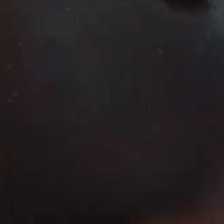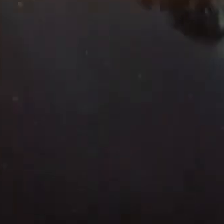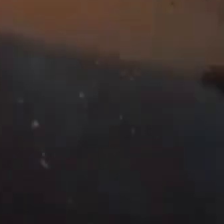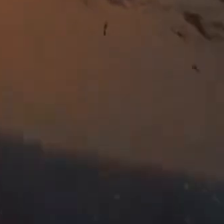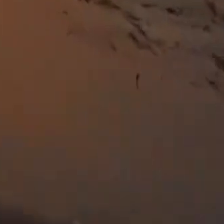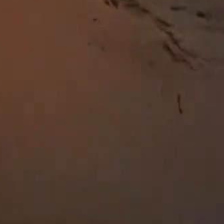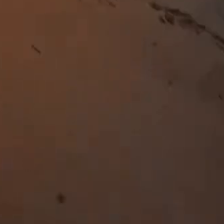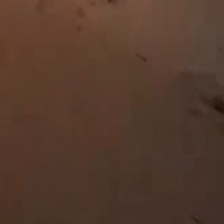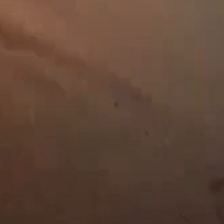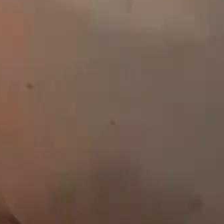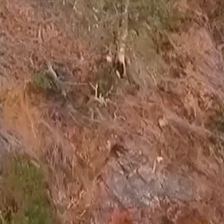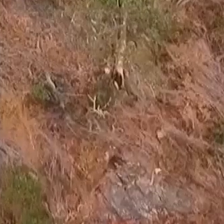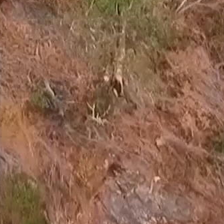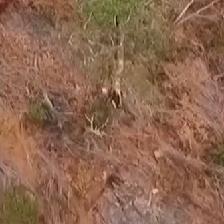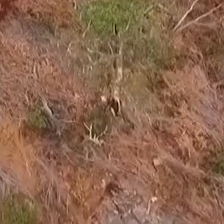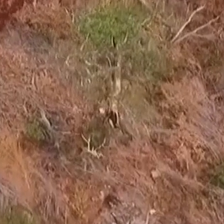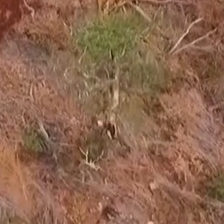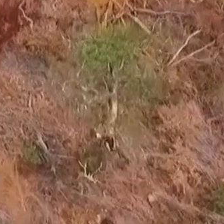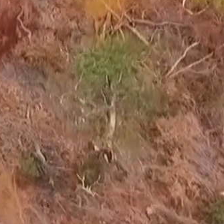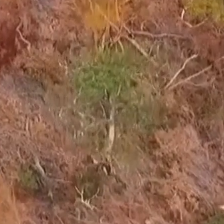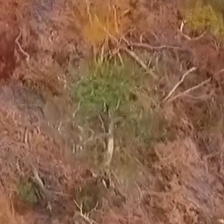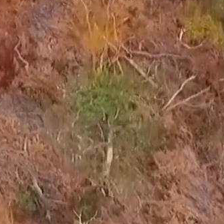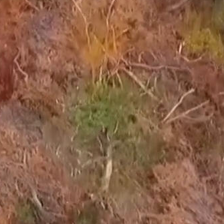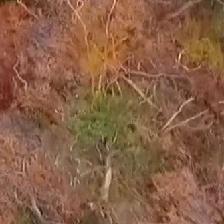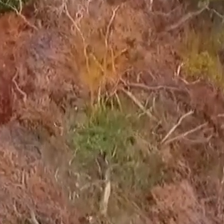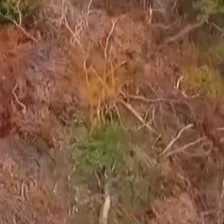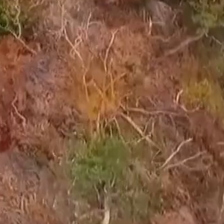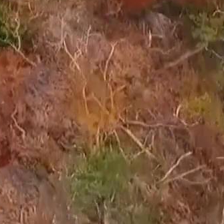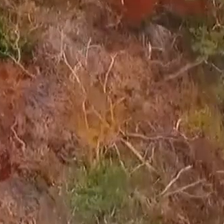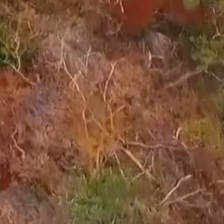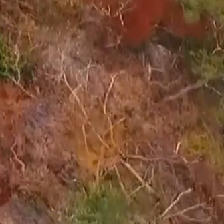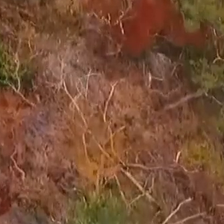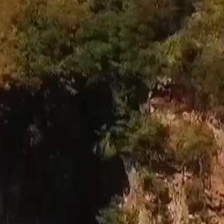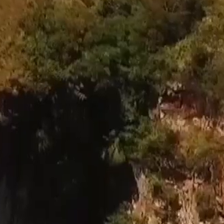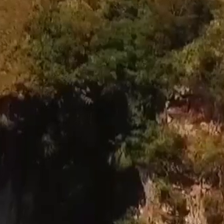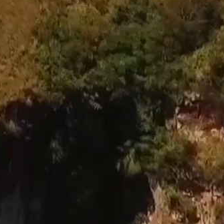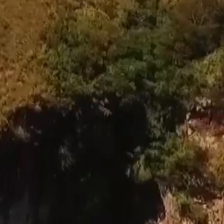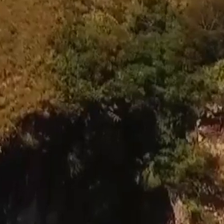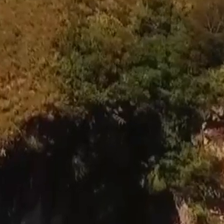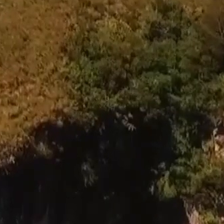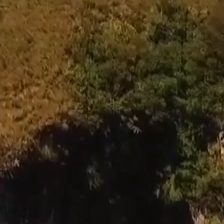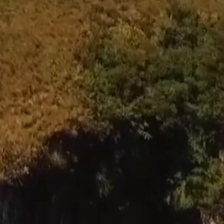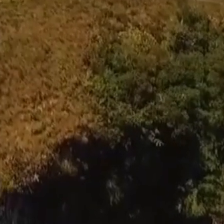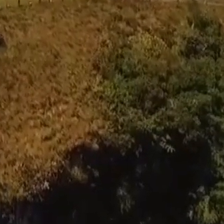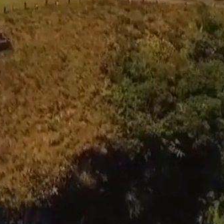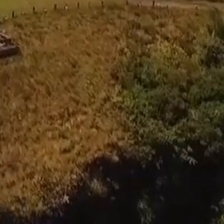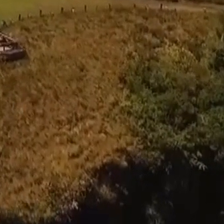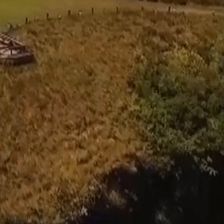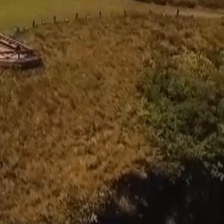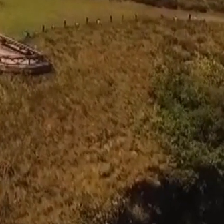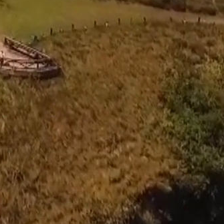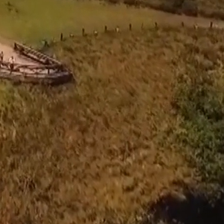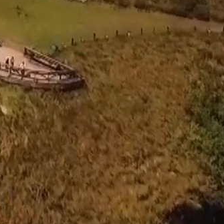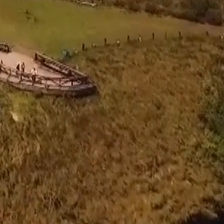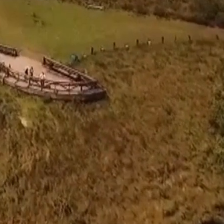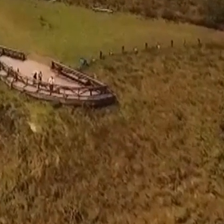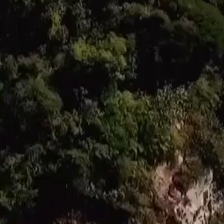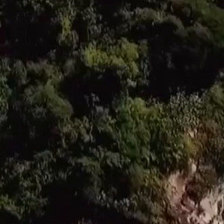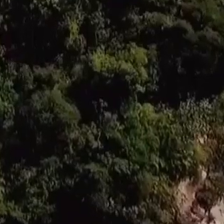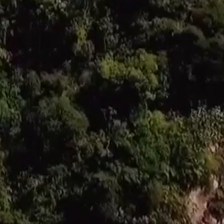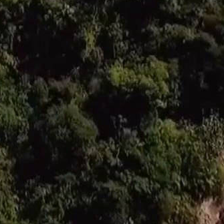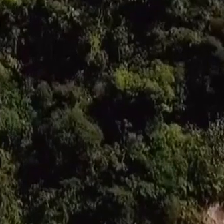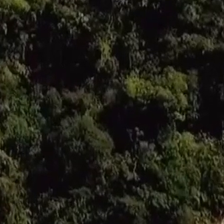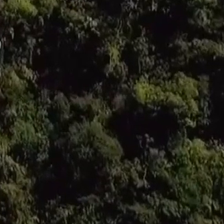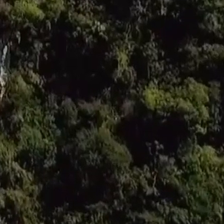ostentas estrelado, rediga o verde louro desta flâmula, faz no futuro e glória